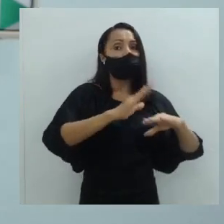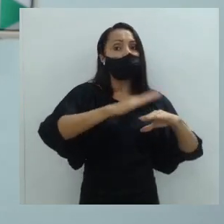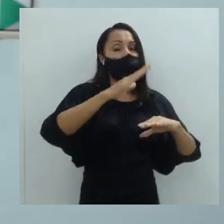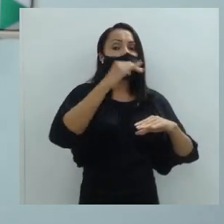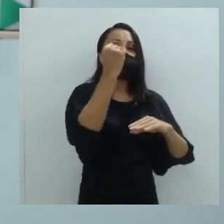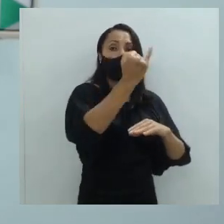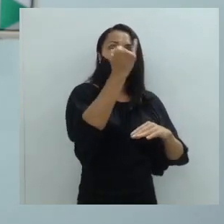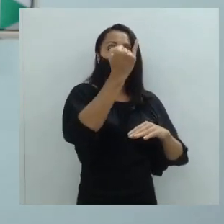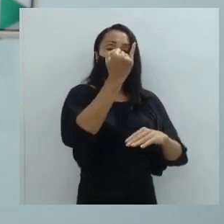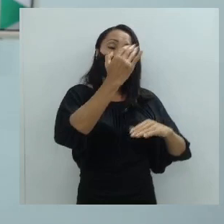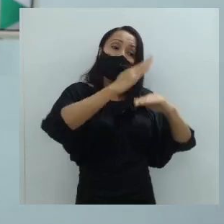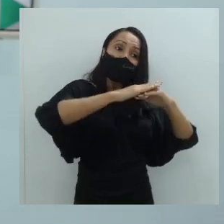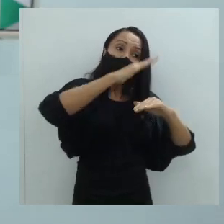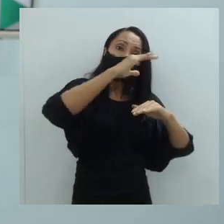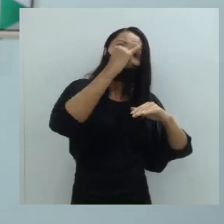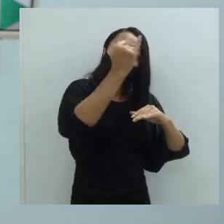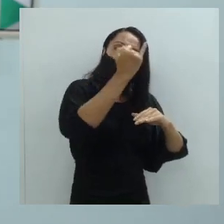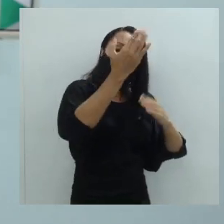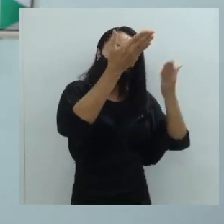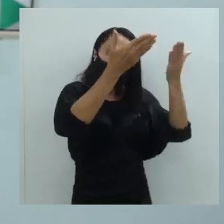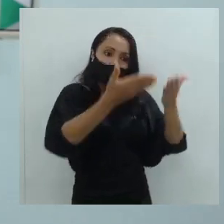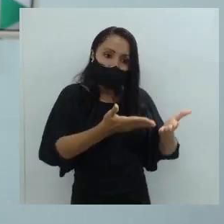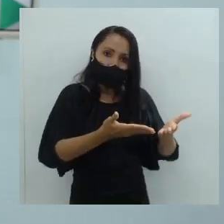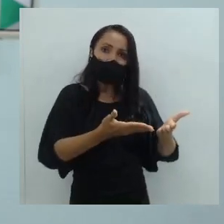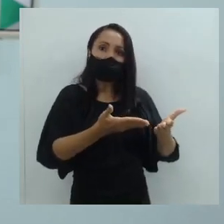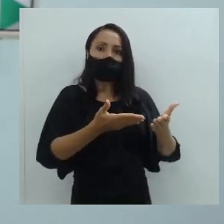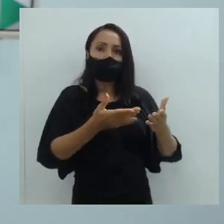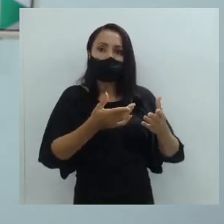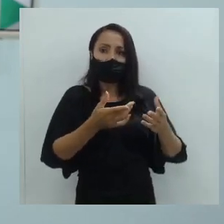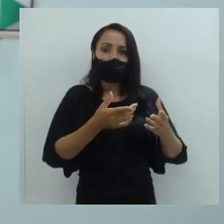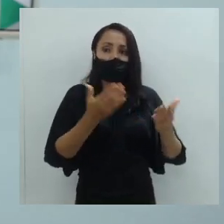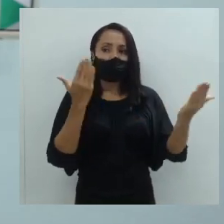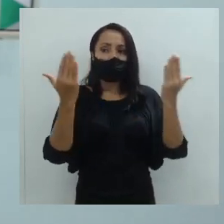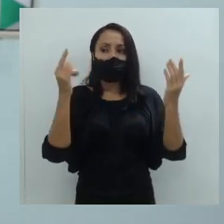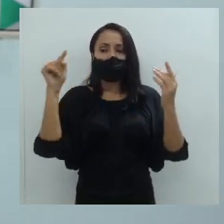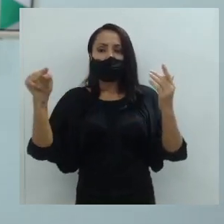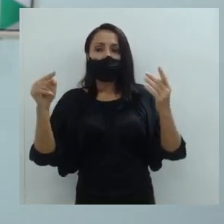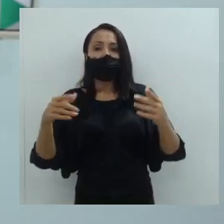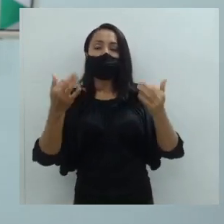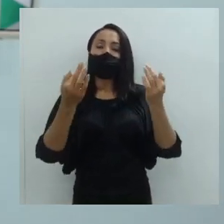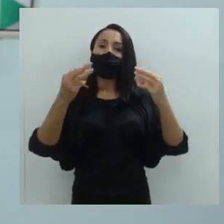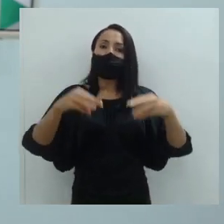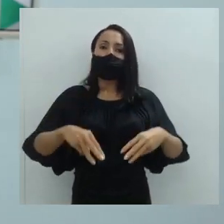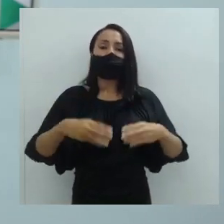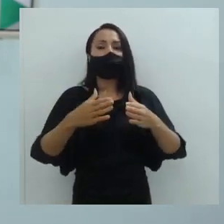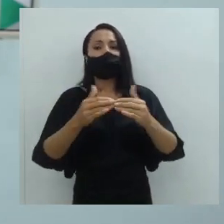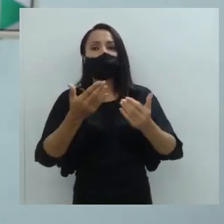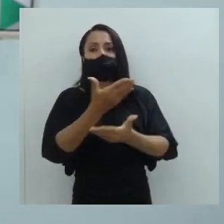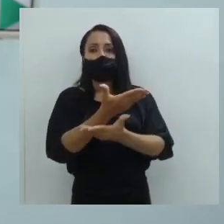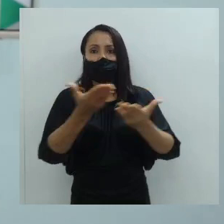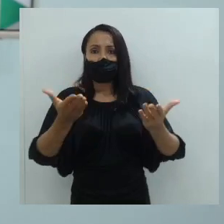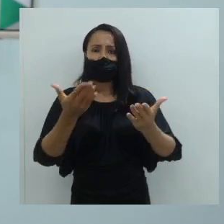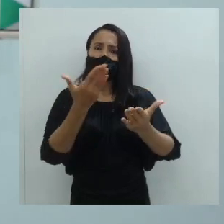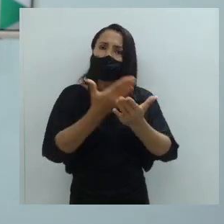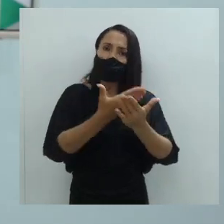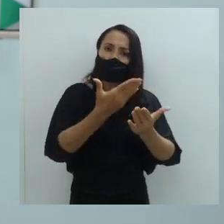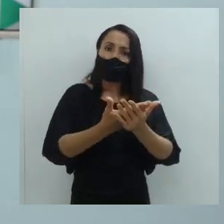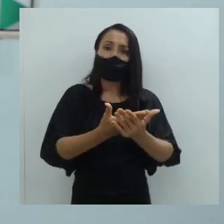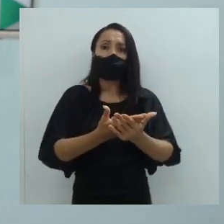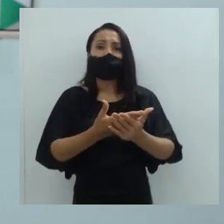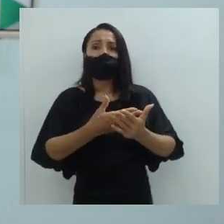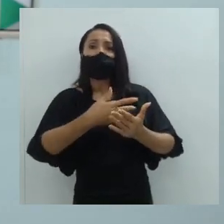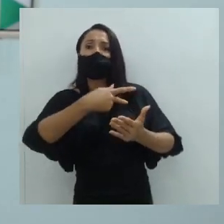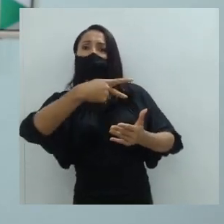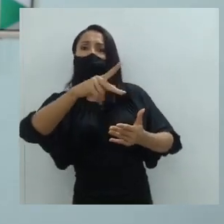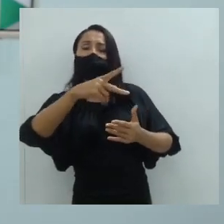vezes mais importante, do que o explícito. Prezado estudante, finalizo pedindo a vocês que estudem com o seu